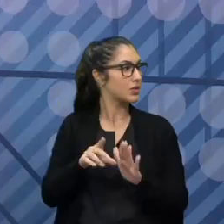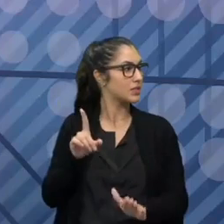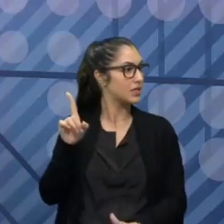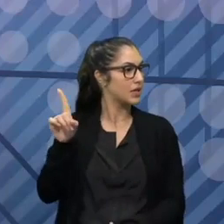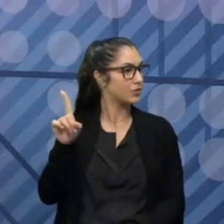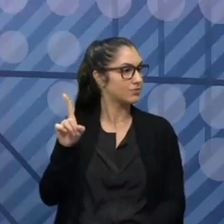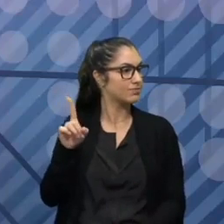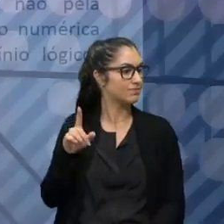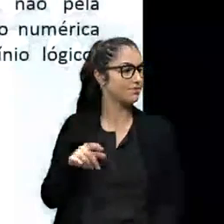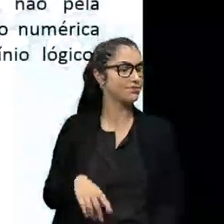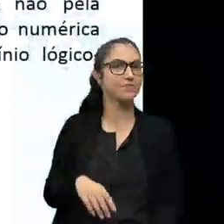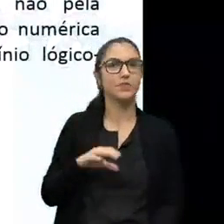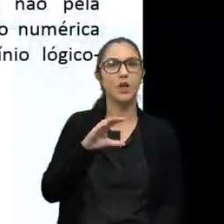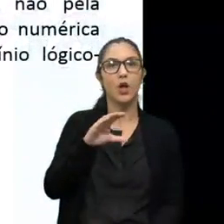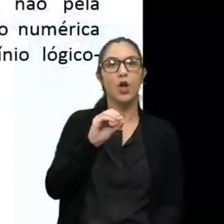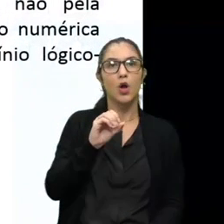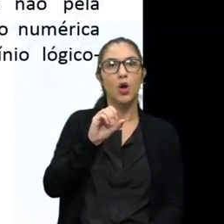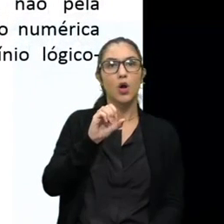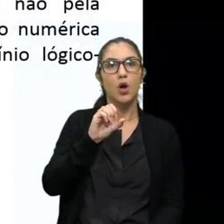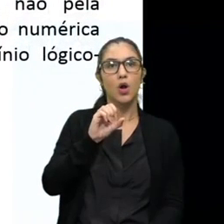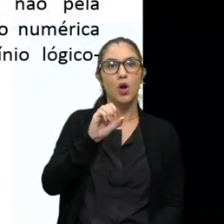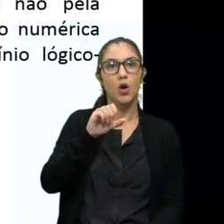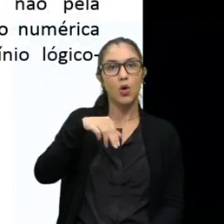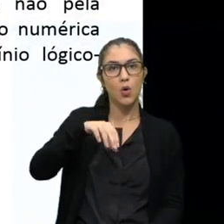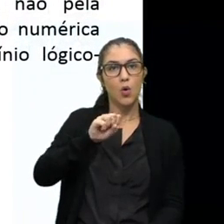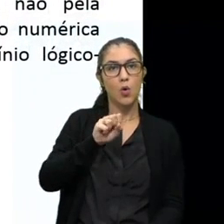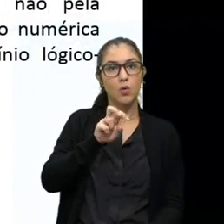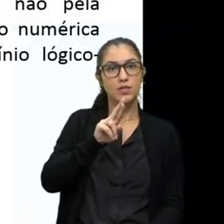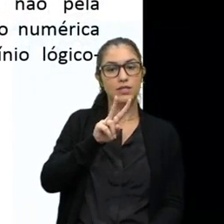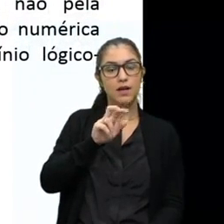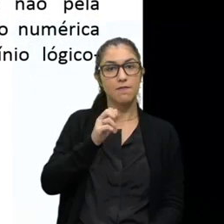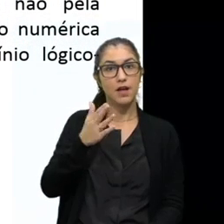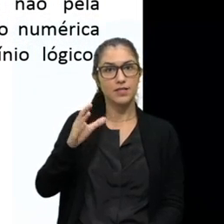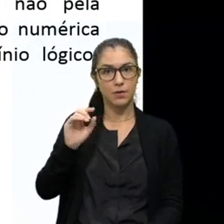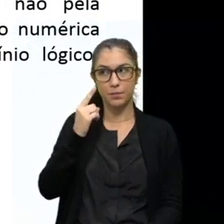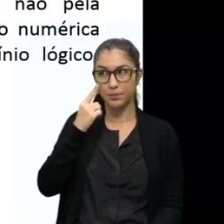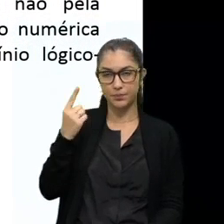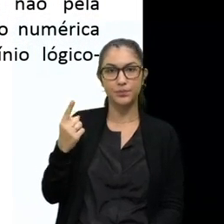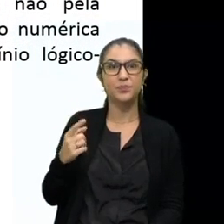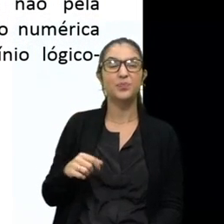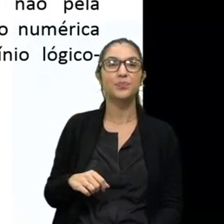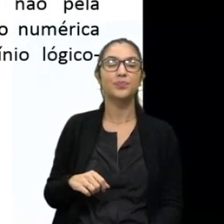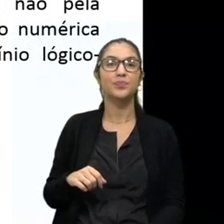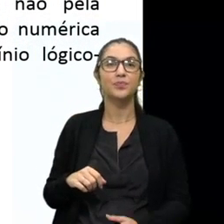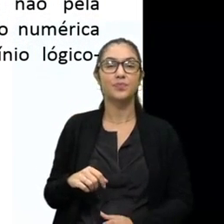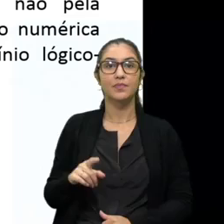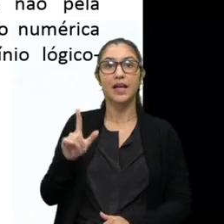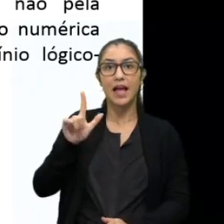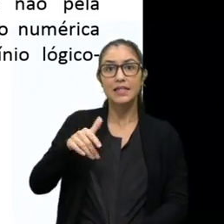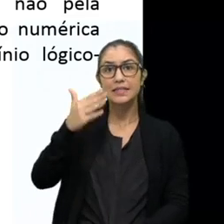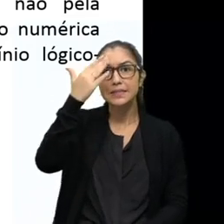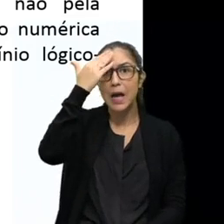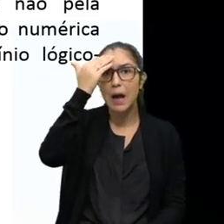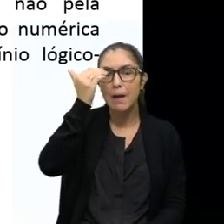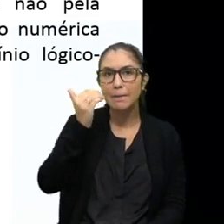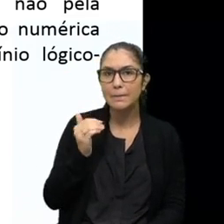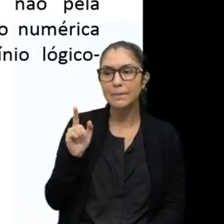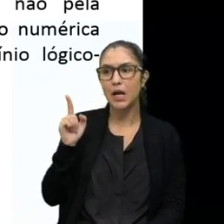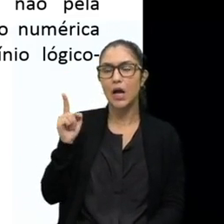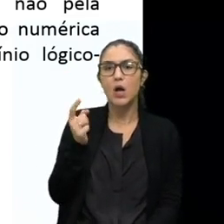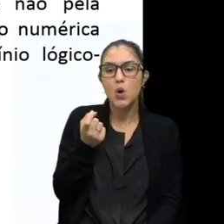de conservação. Bastante, né? Bastante conteúdo, mas olha lá. É o ato de reconhecer